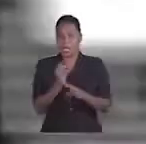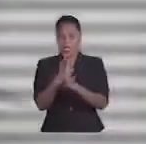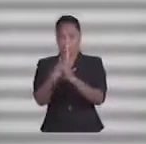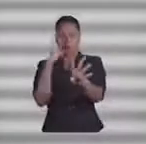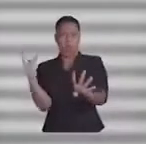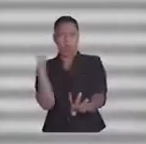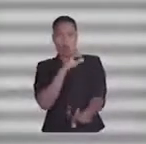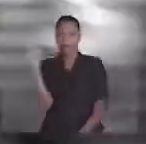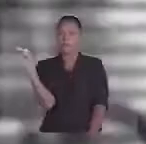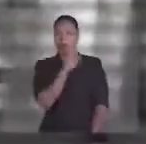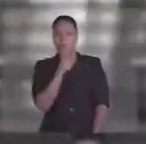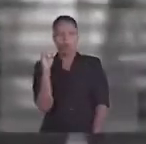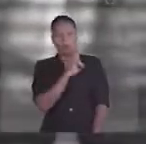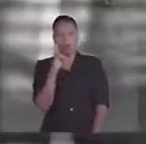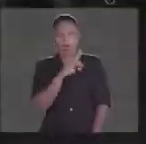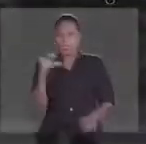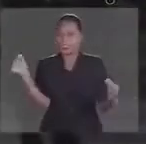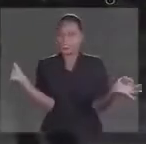igual.